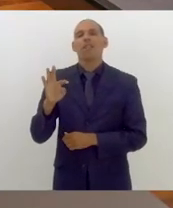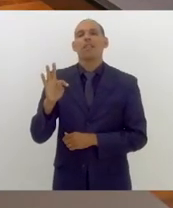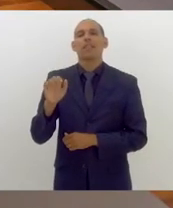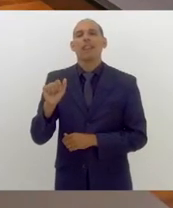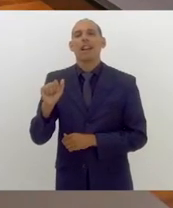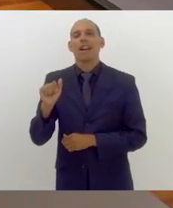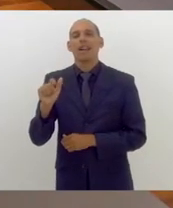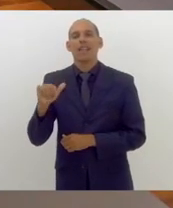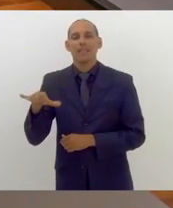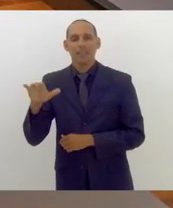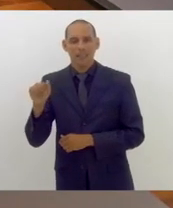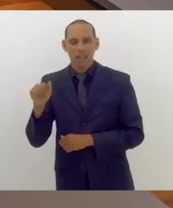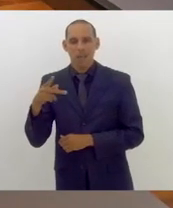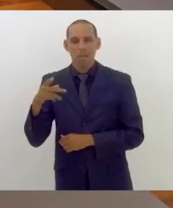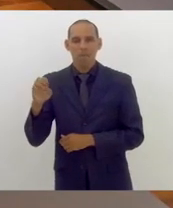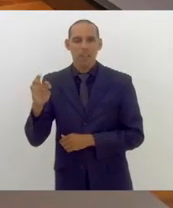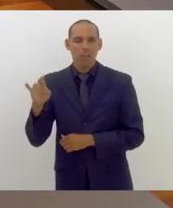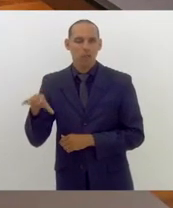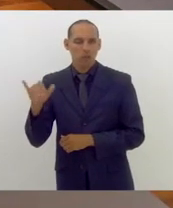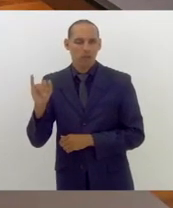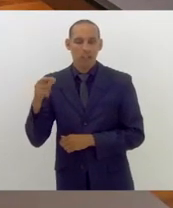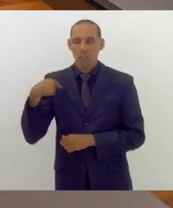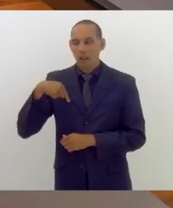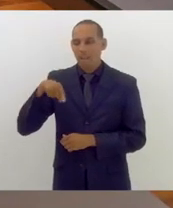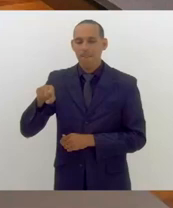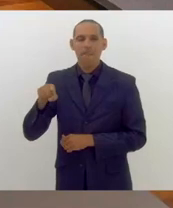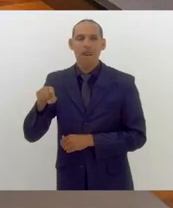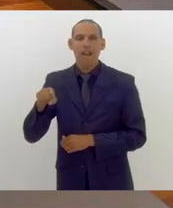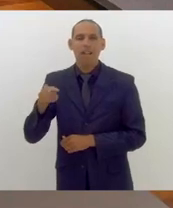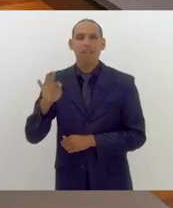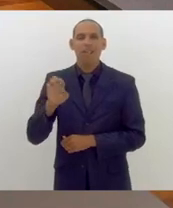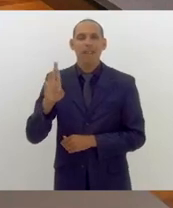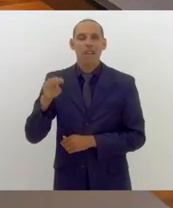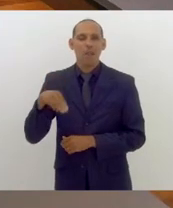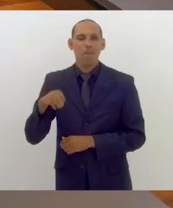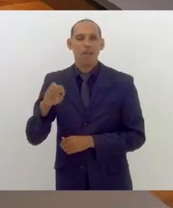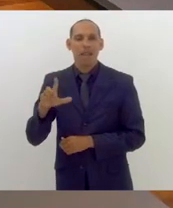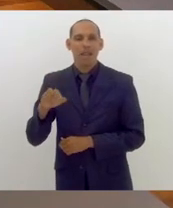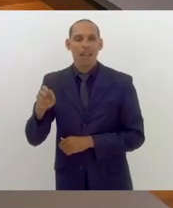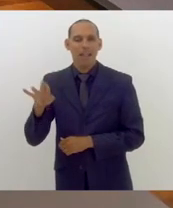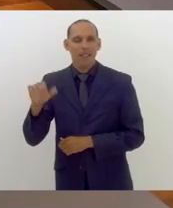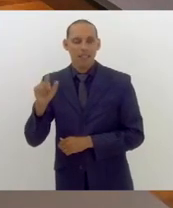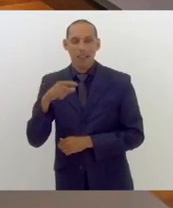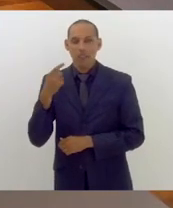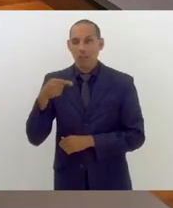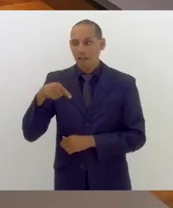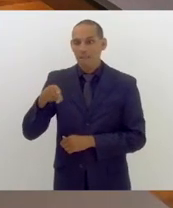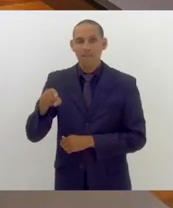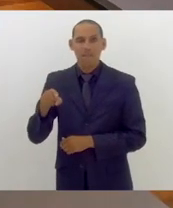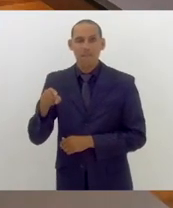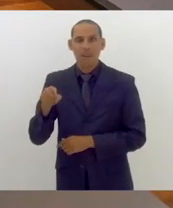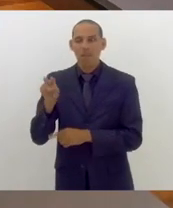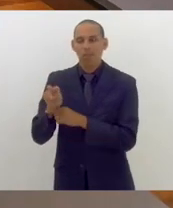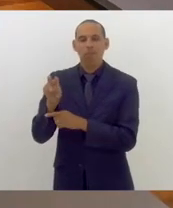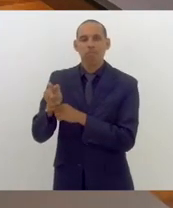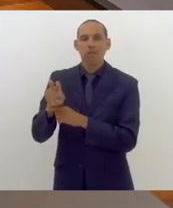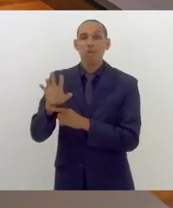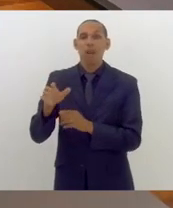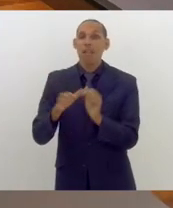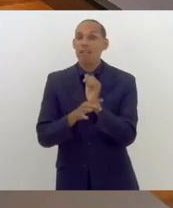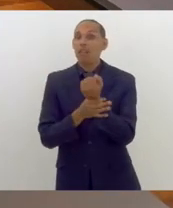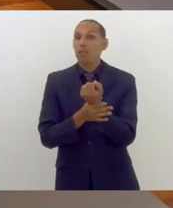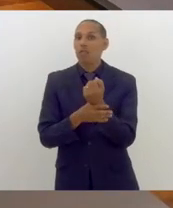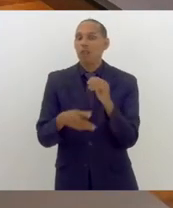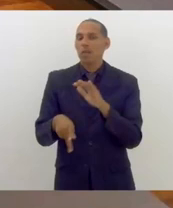visita de termelétricas e vimos em loco né os impactos inclusive fomos repreendidos pela segurança